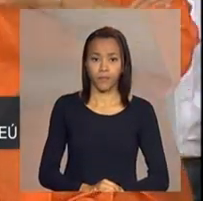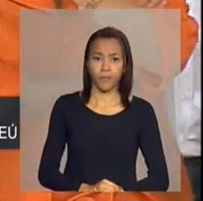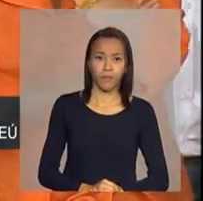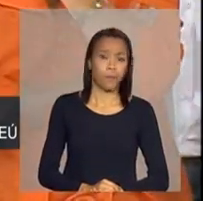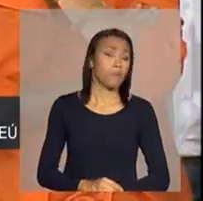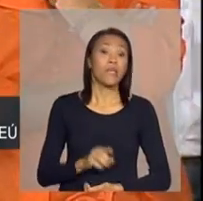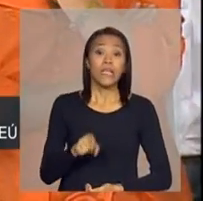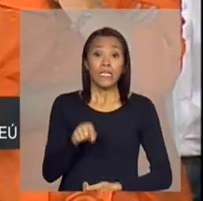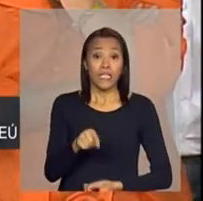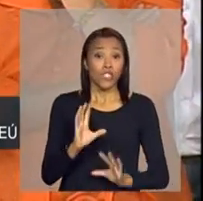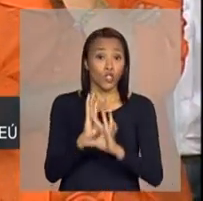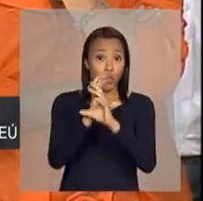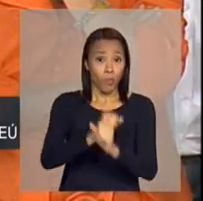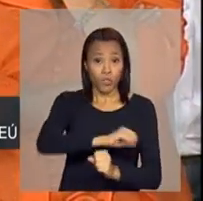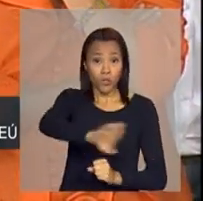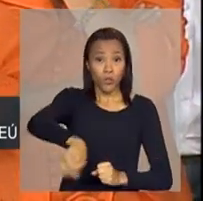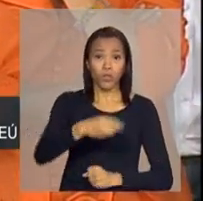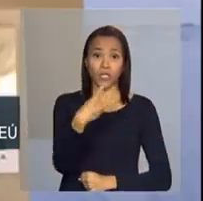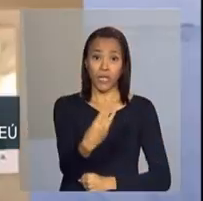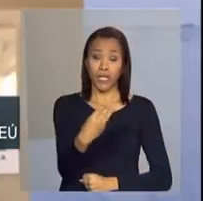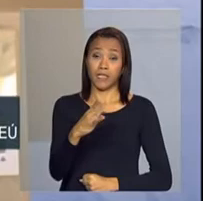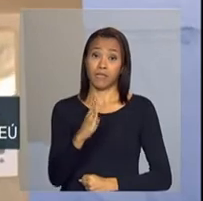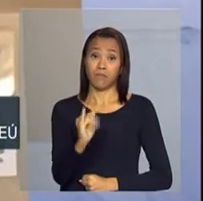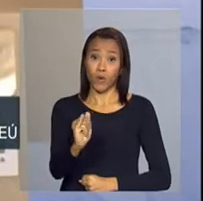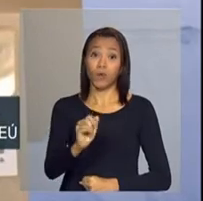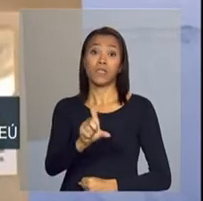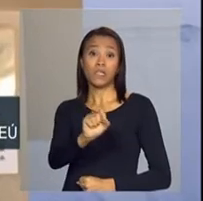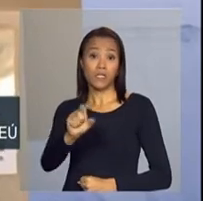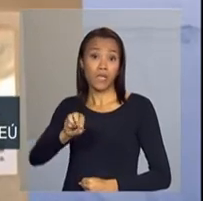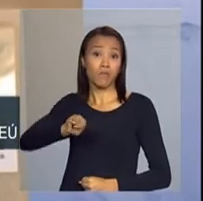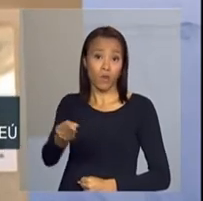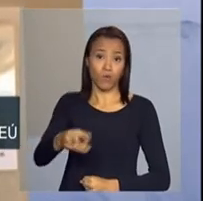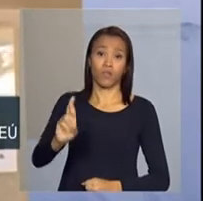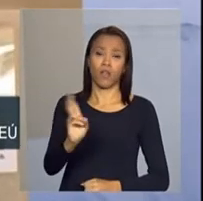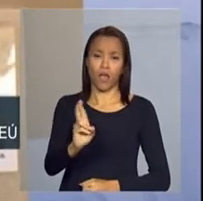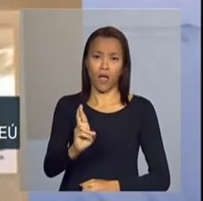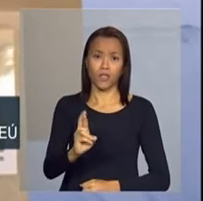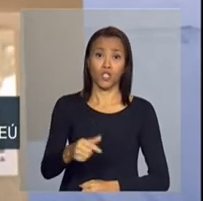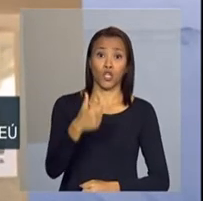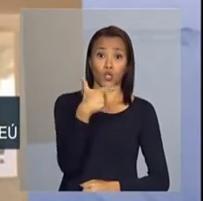Desse total de 3 bilhões e 100 milhões de reais,